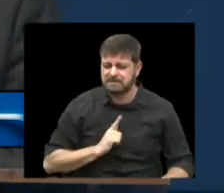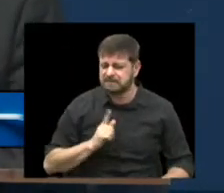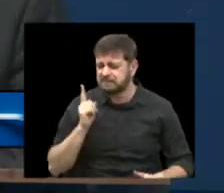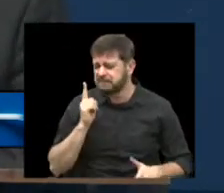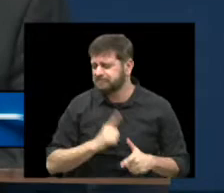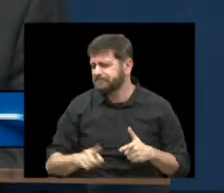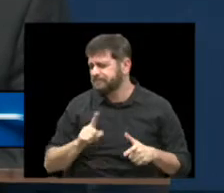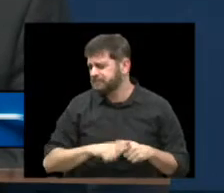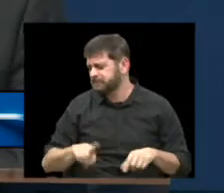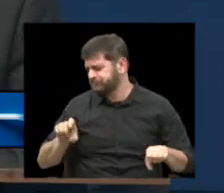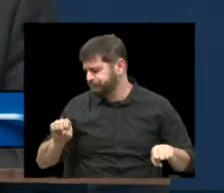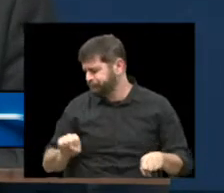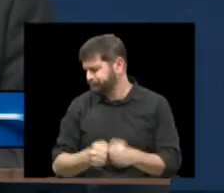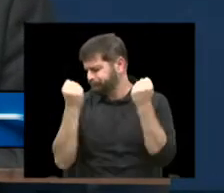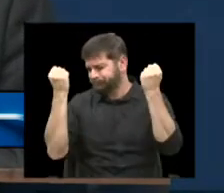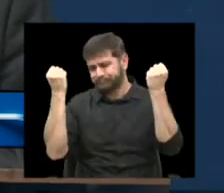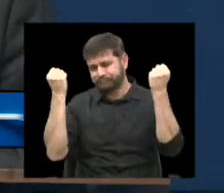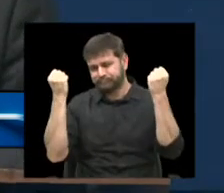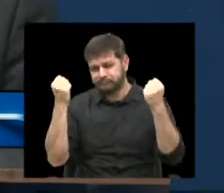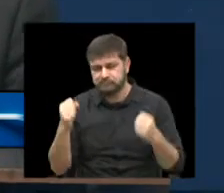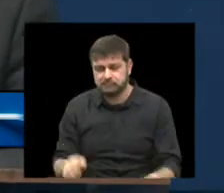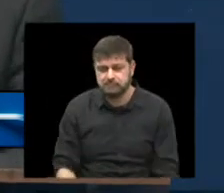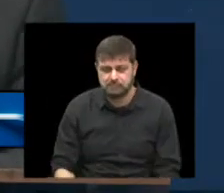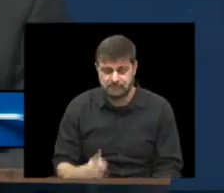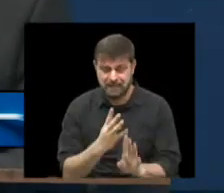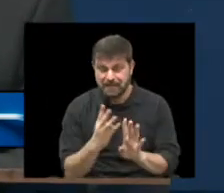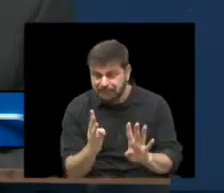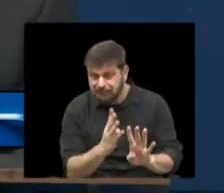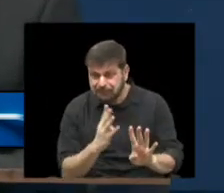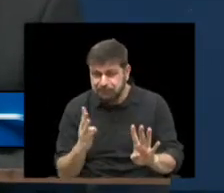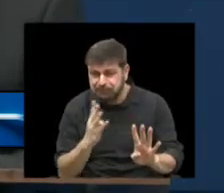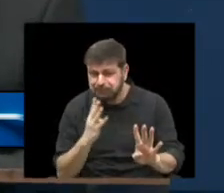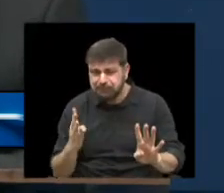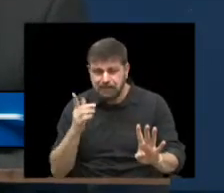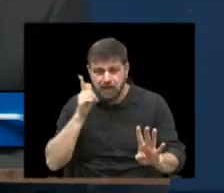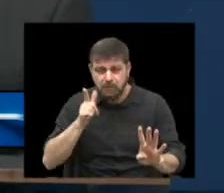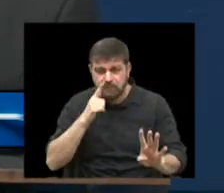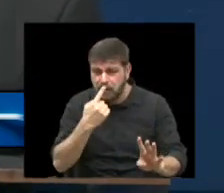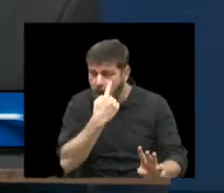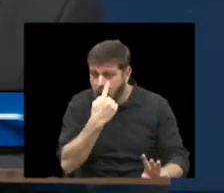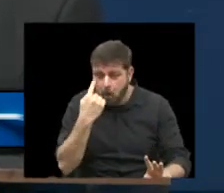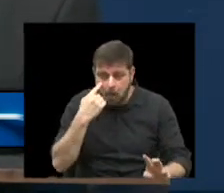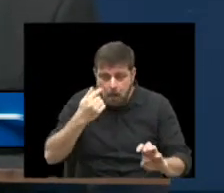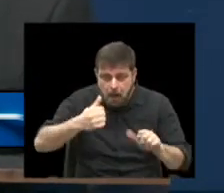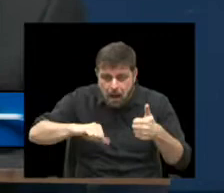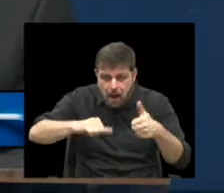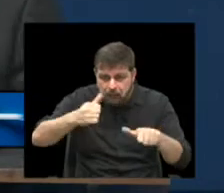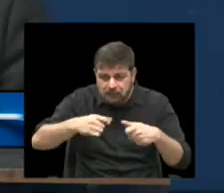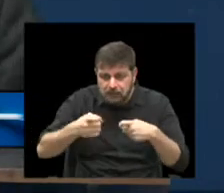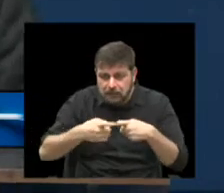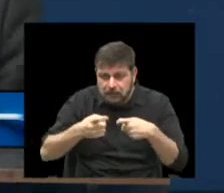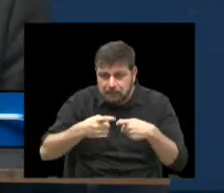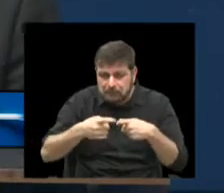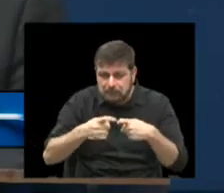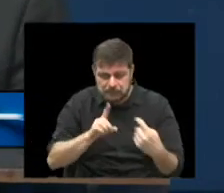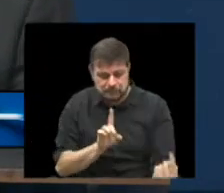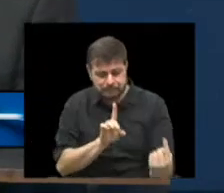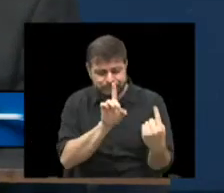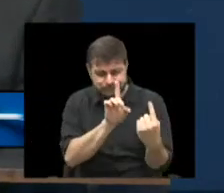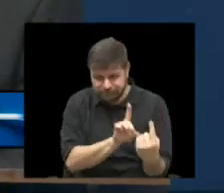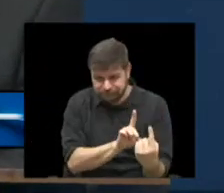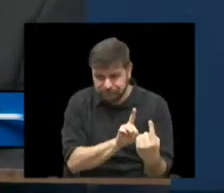está muito estragada, está muito complicado. A fila no SUS, no que diz respeito ao atendimento das pessoas